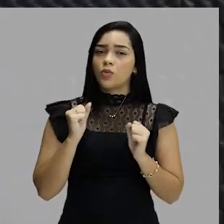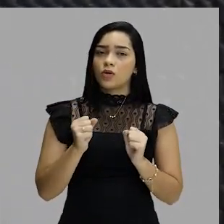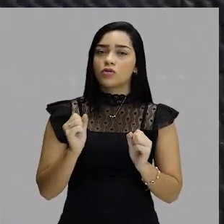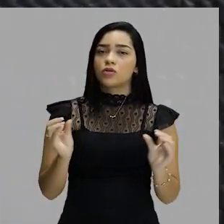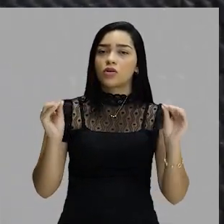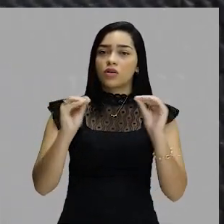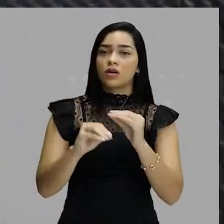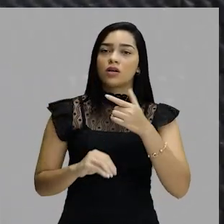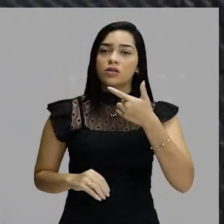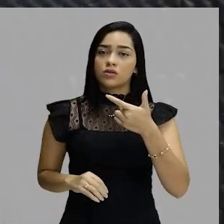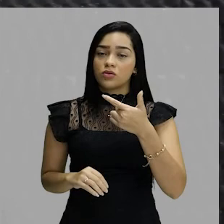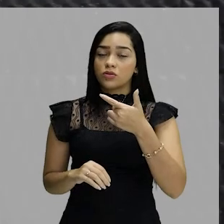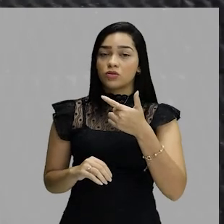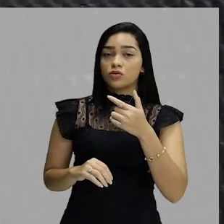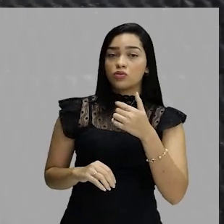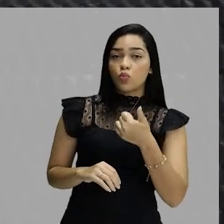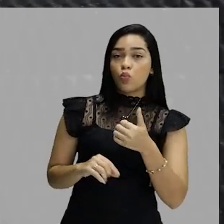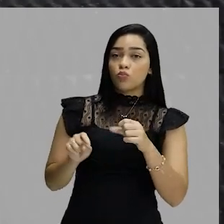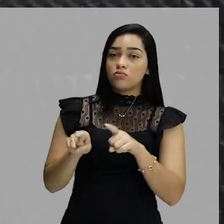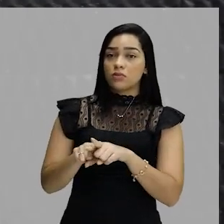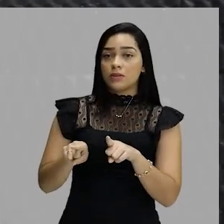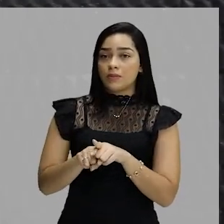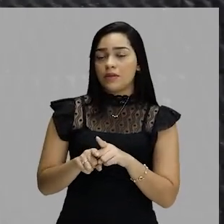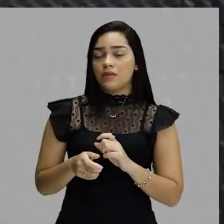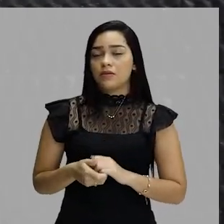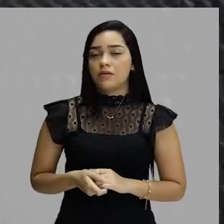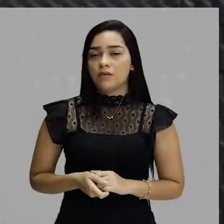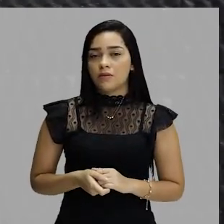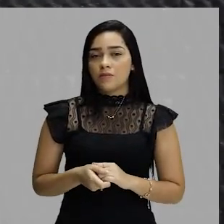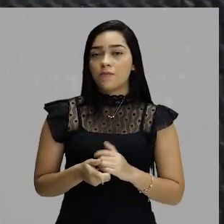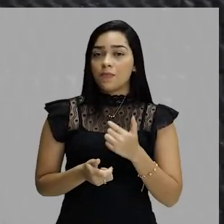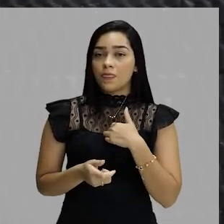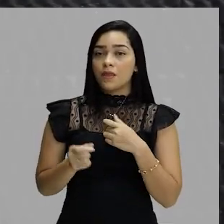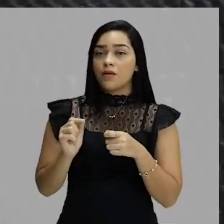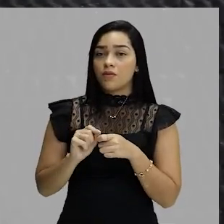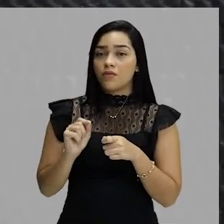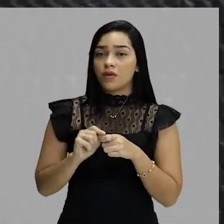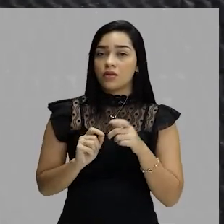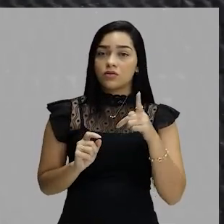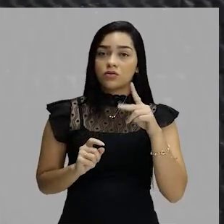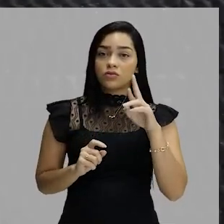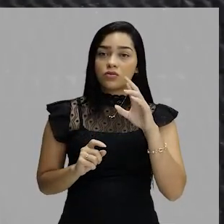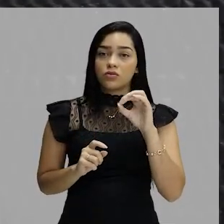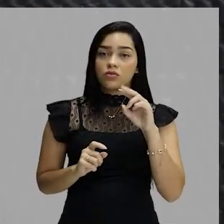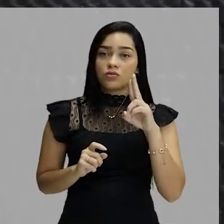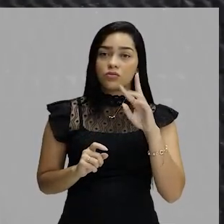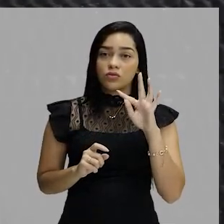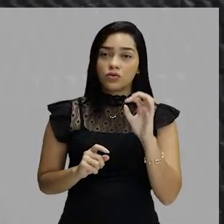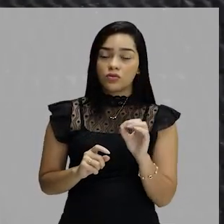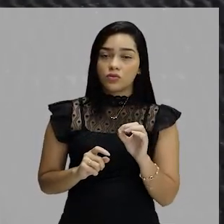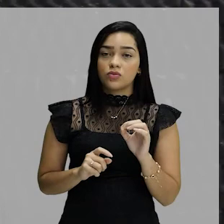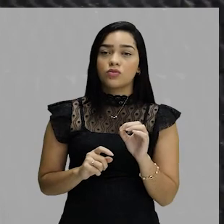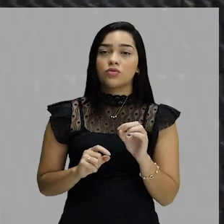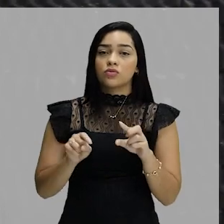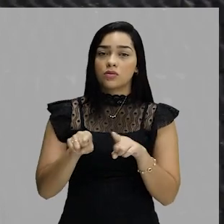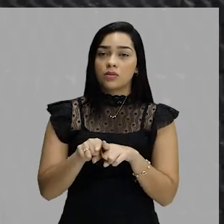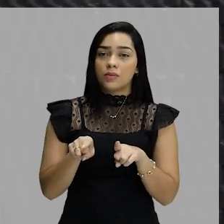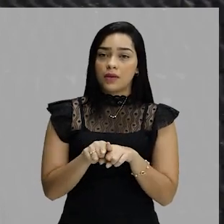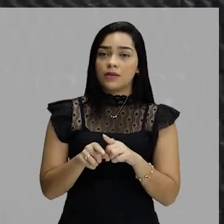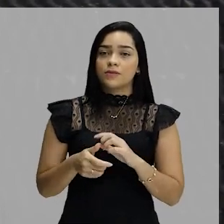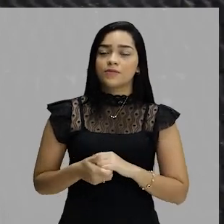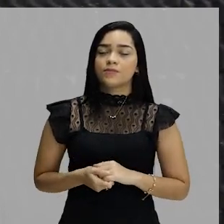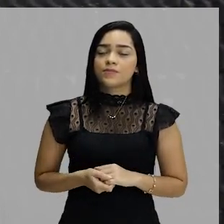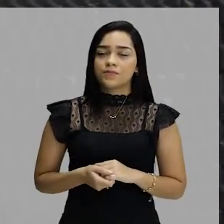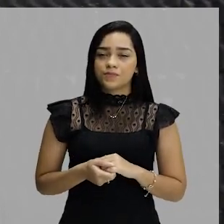colocar aqui 2 sobre 1. Certo? E aqui eu faço o produto dos meios pelo produto dos extremos.